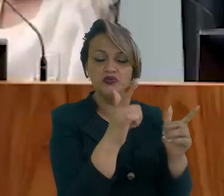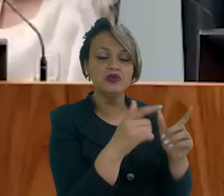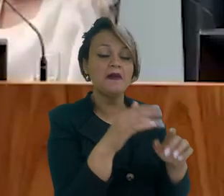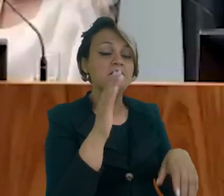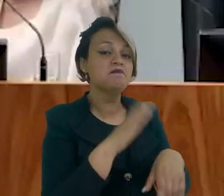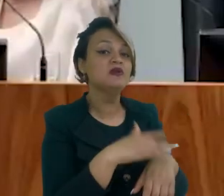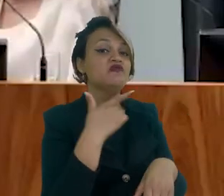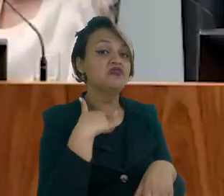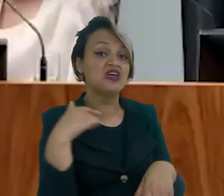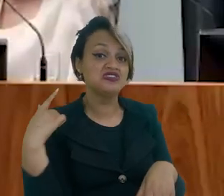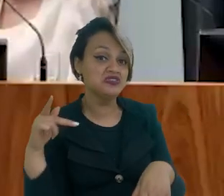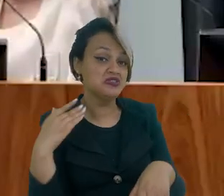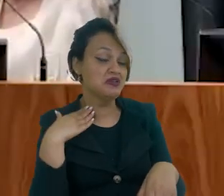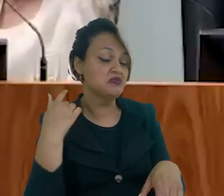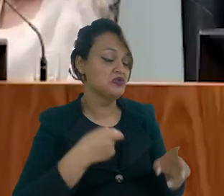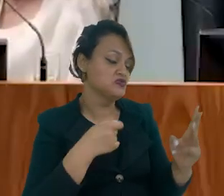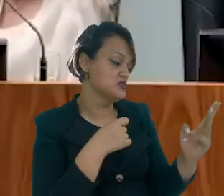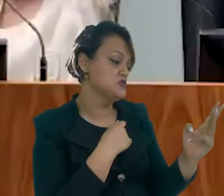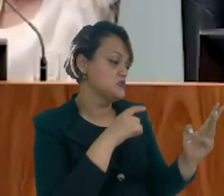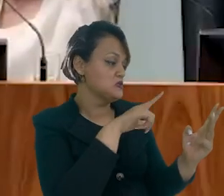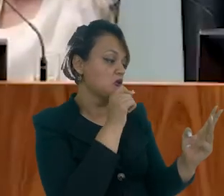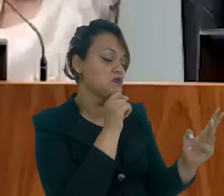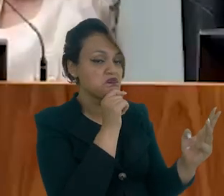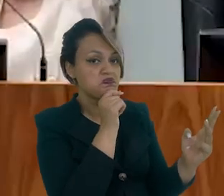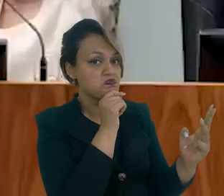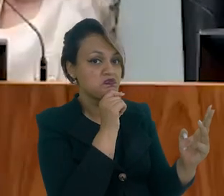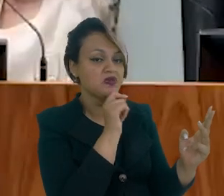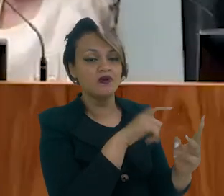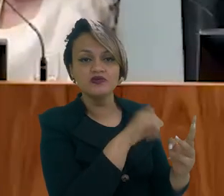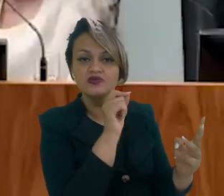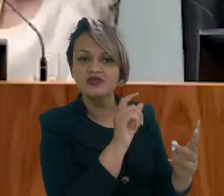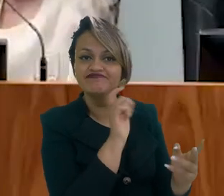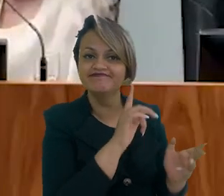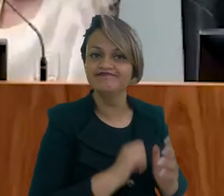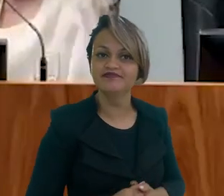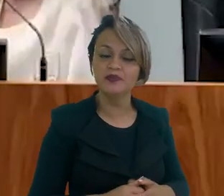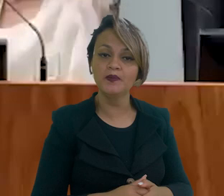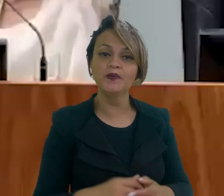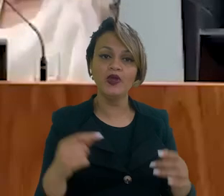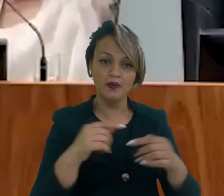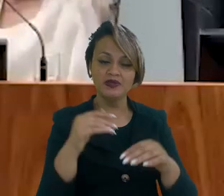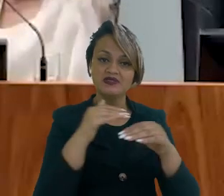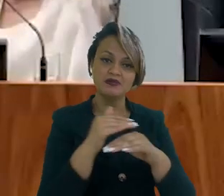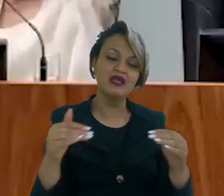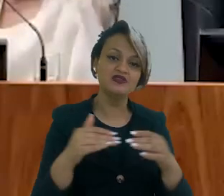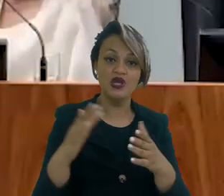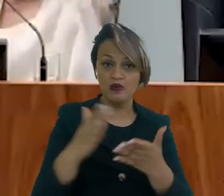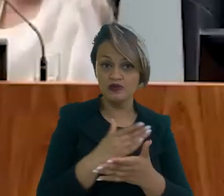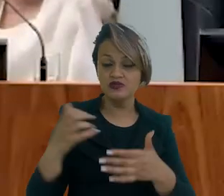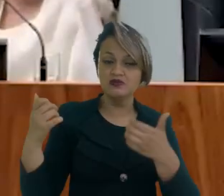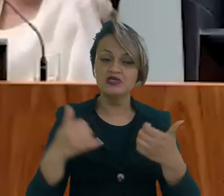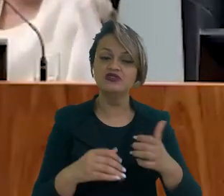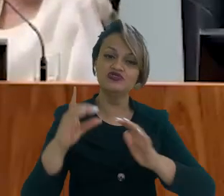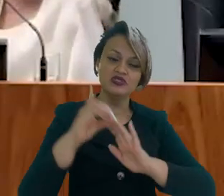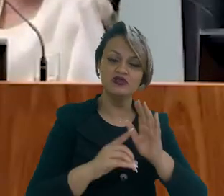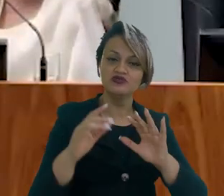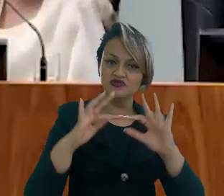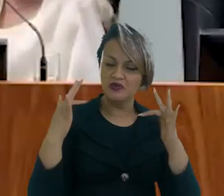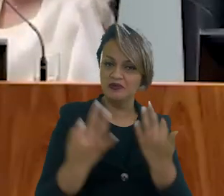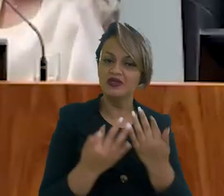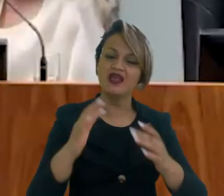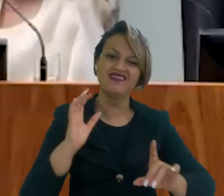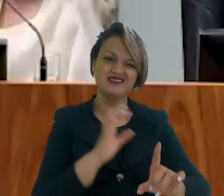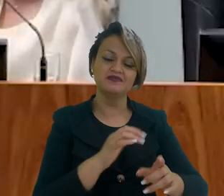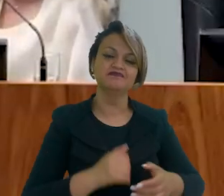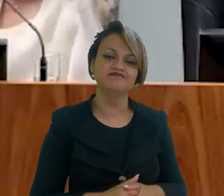ele tem uma variedade de fontes na frente dele que ele vai conforme a conveniência do caso concreto é um perigo né porque